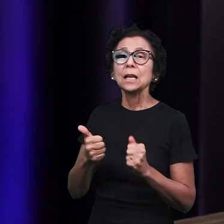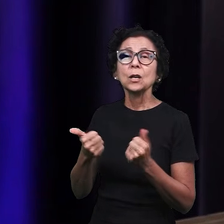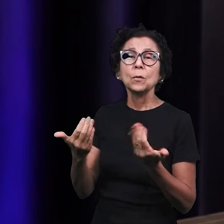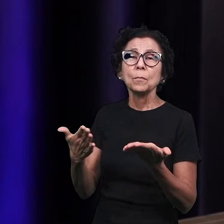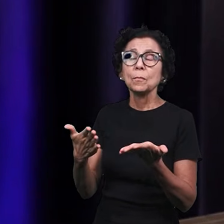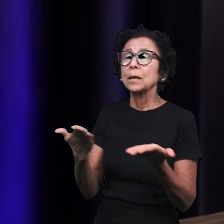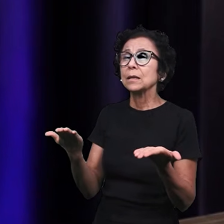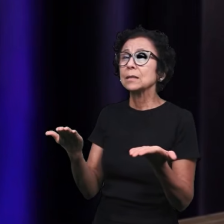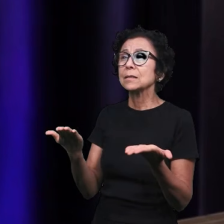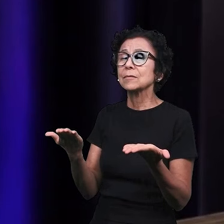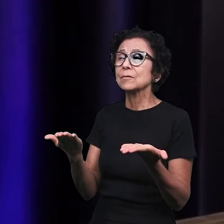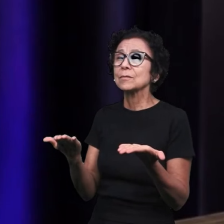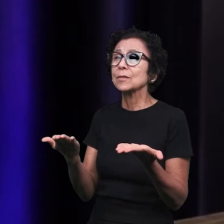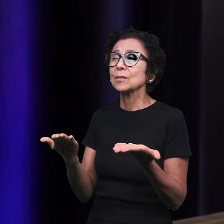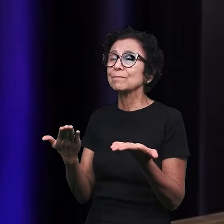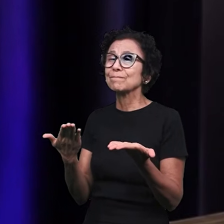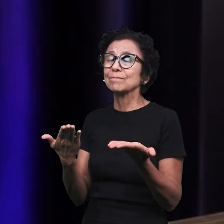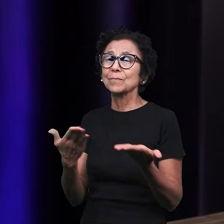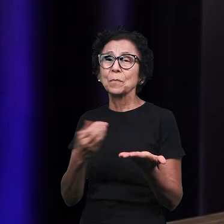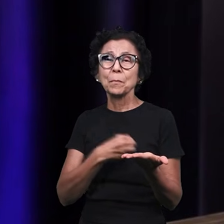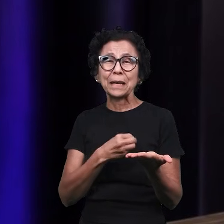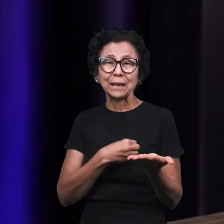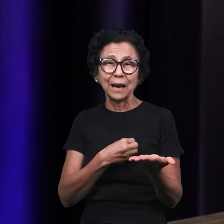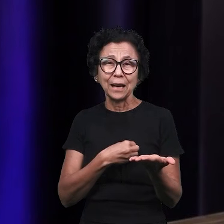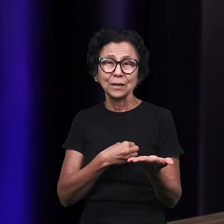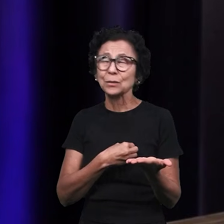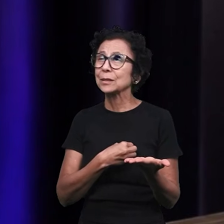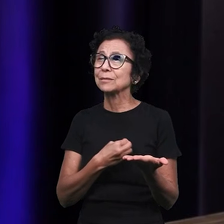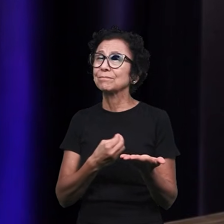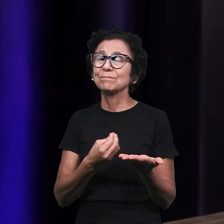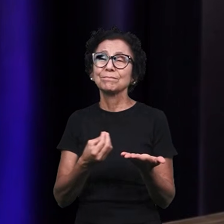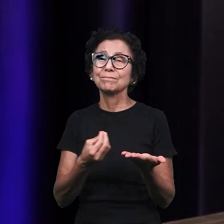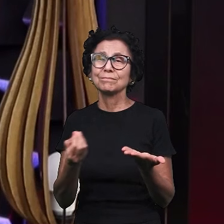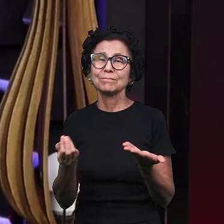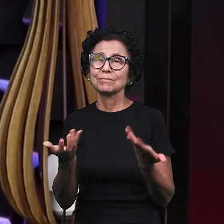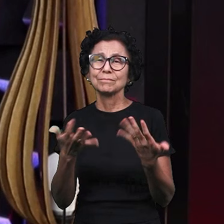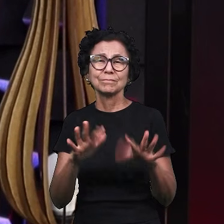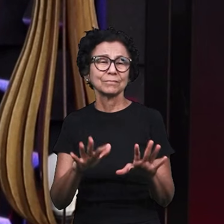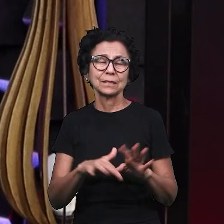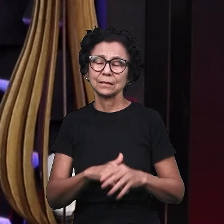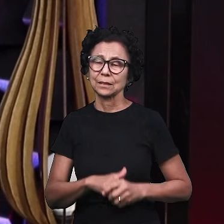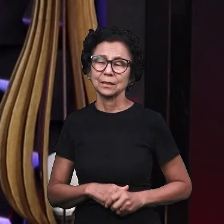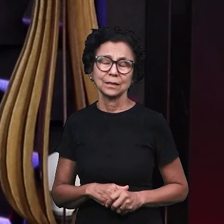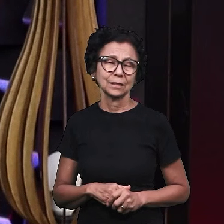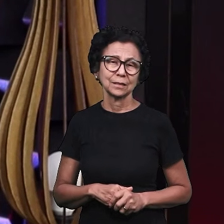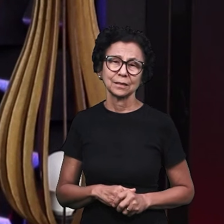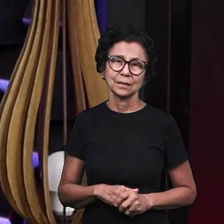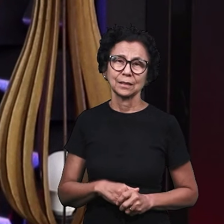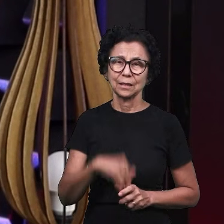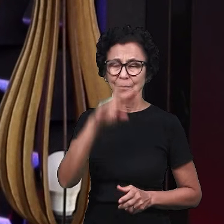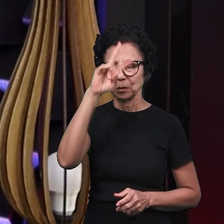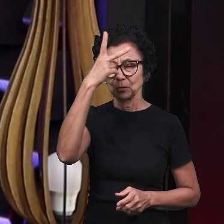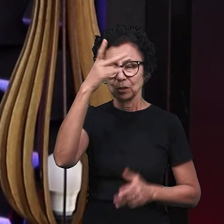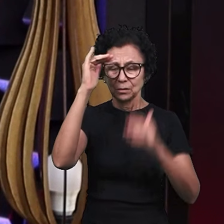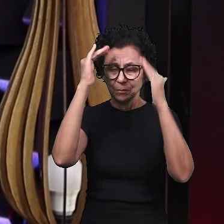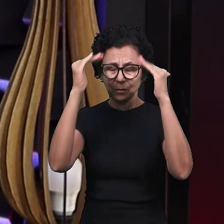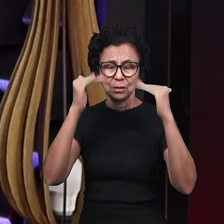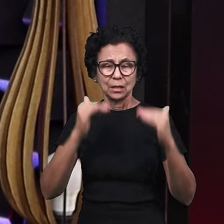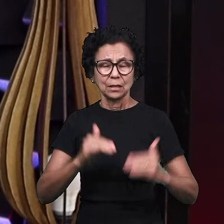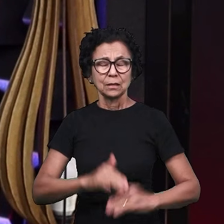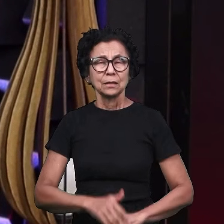façamos acordo com aquilo que nos tira da presença dEle. Porque é interessante, porque quando você fala em oração, né, casa de